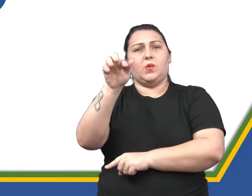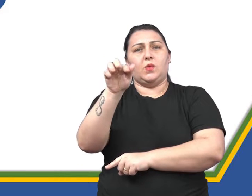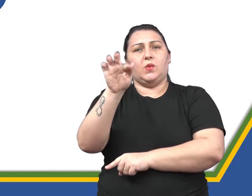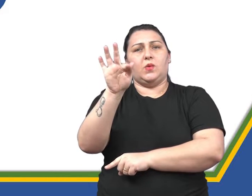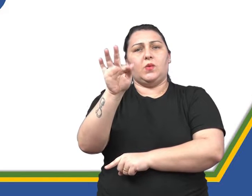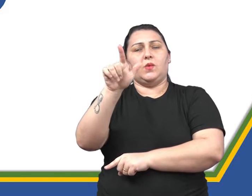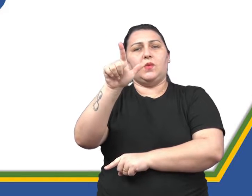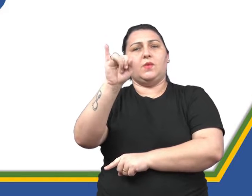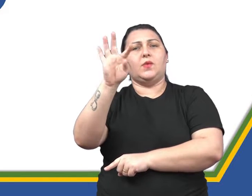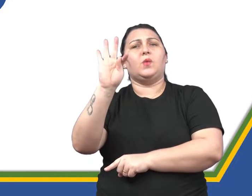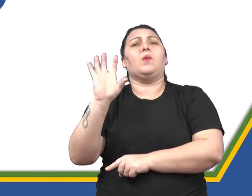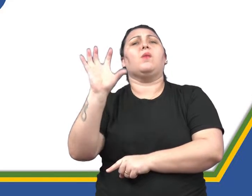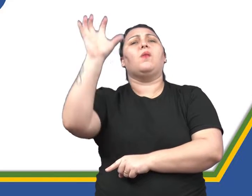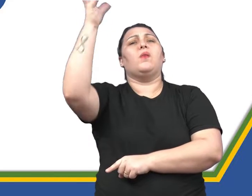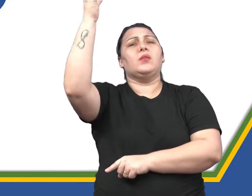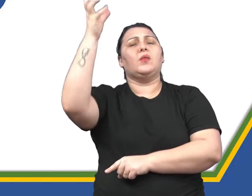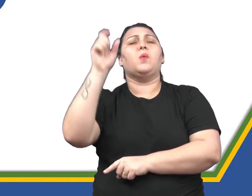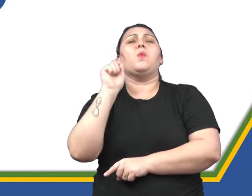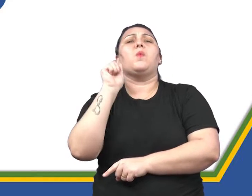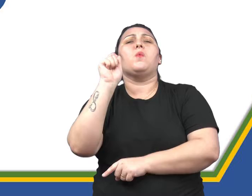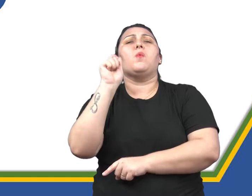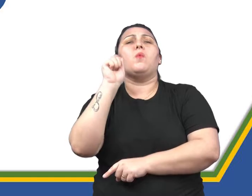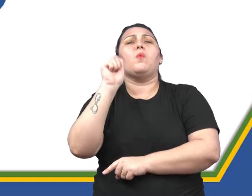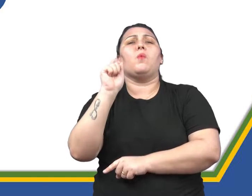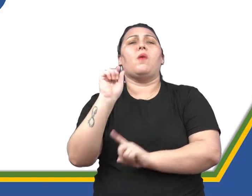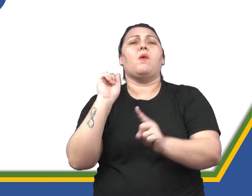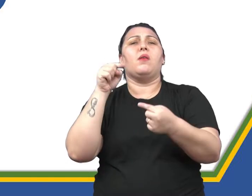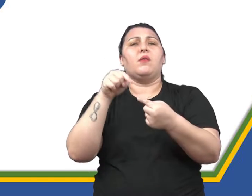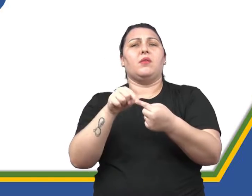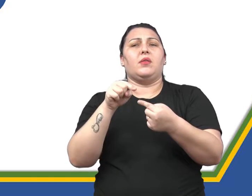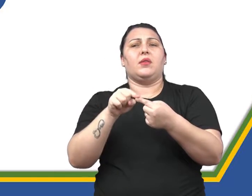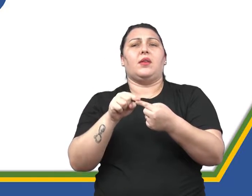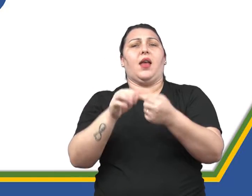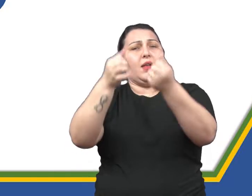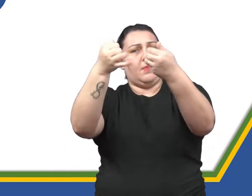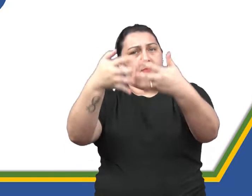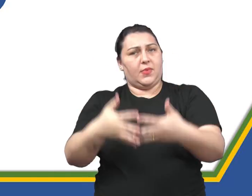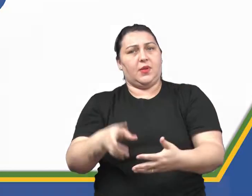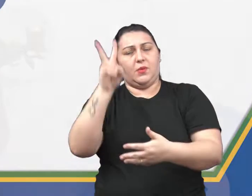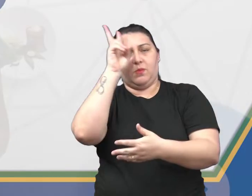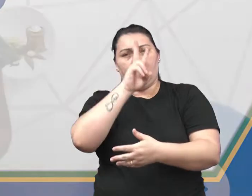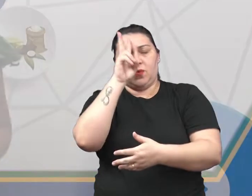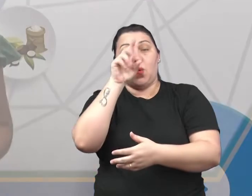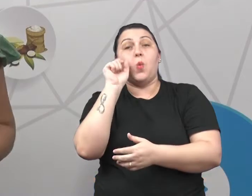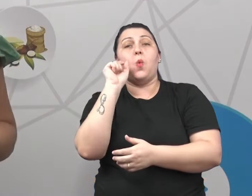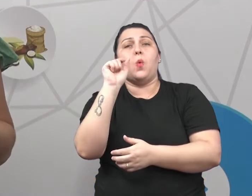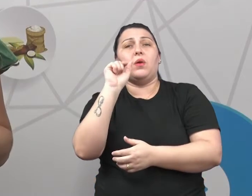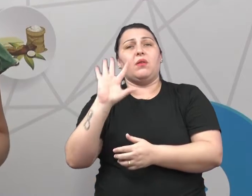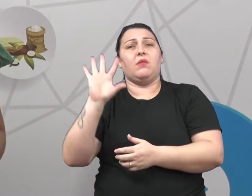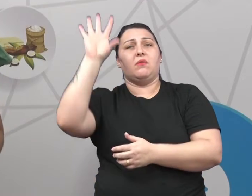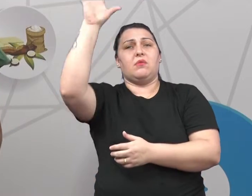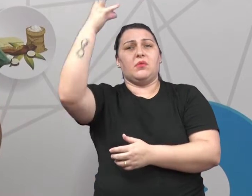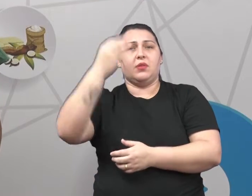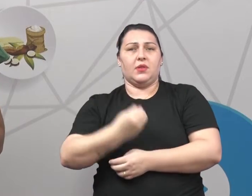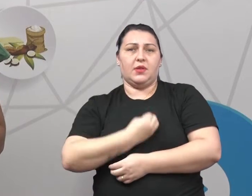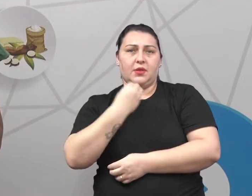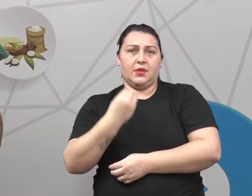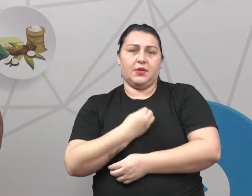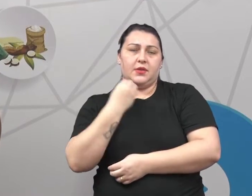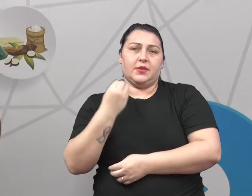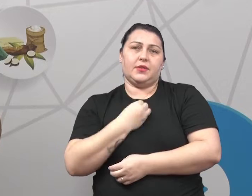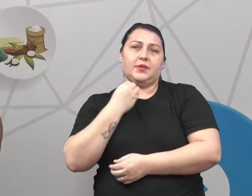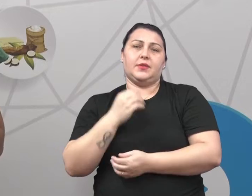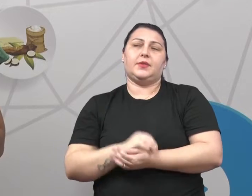acontecimento em si. O que motiva essa pessoa a contar uma história? O que ela vivenciou? E aí isso nós chamamos